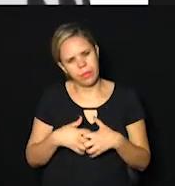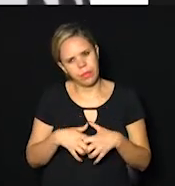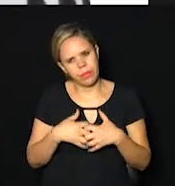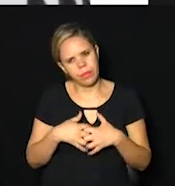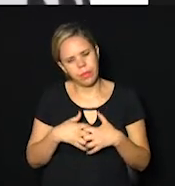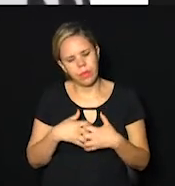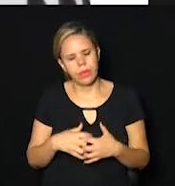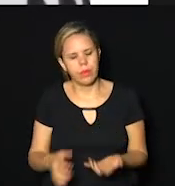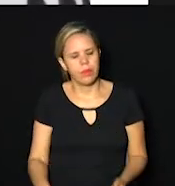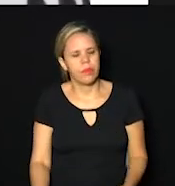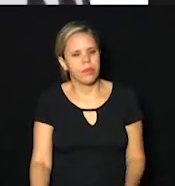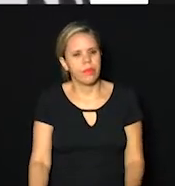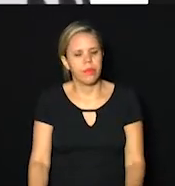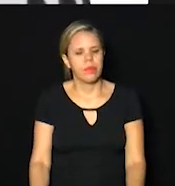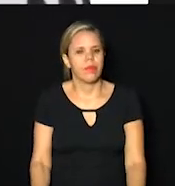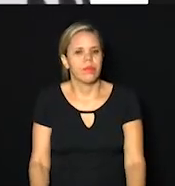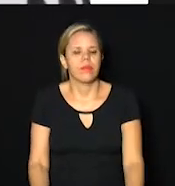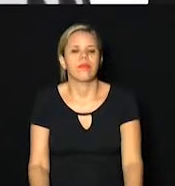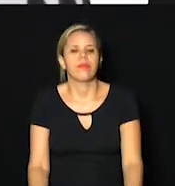Quando